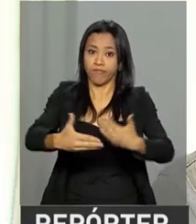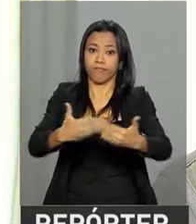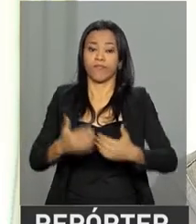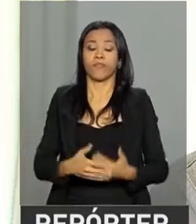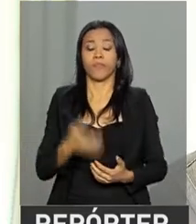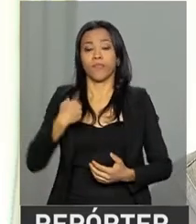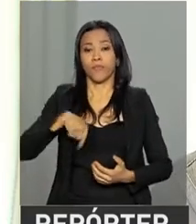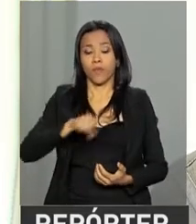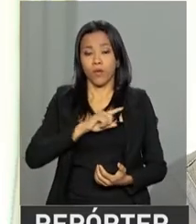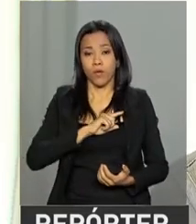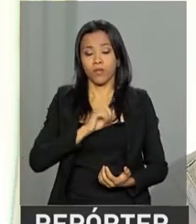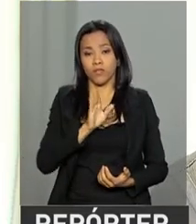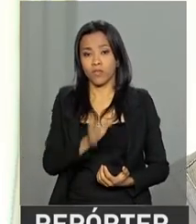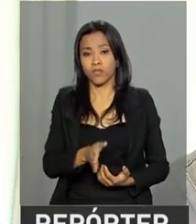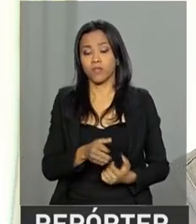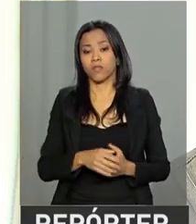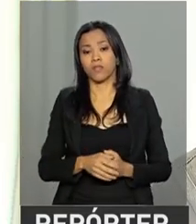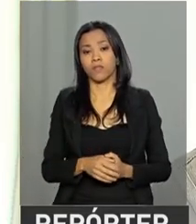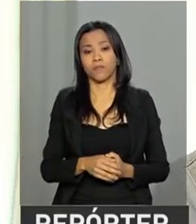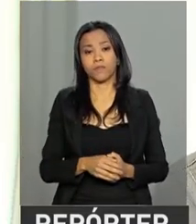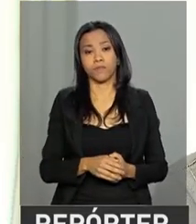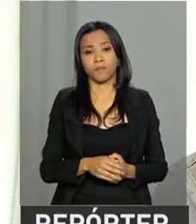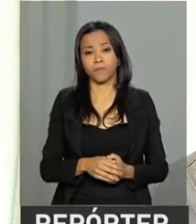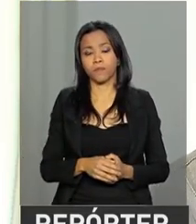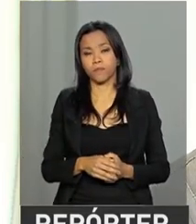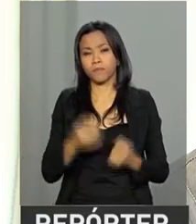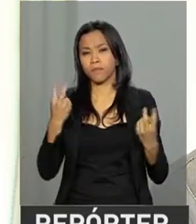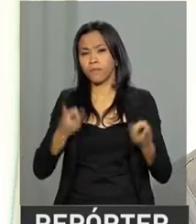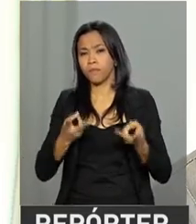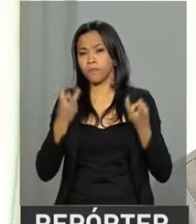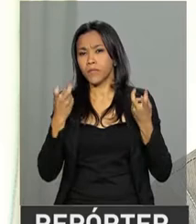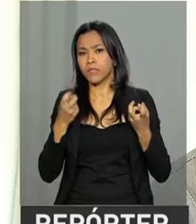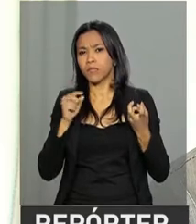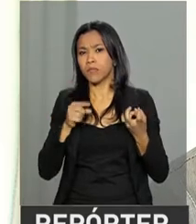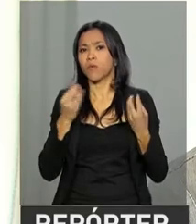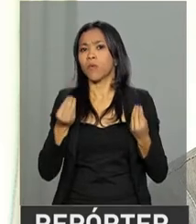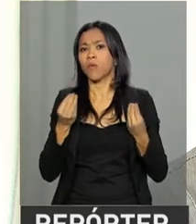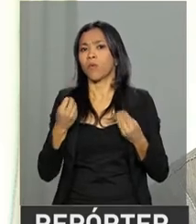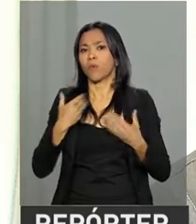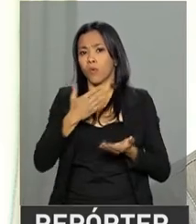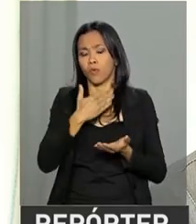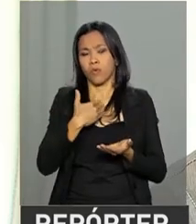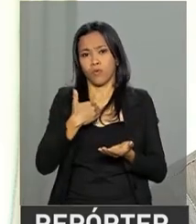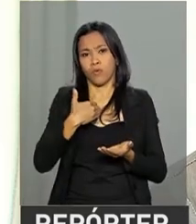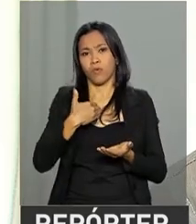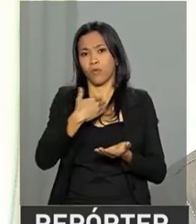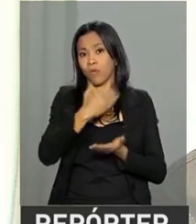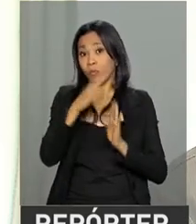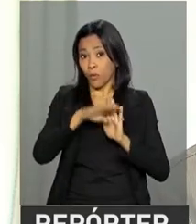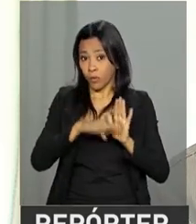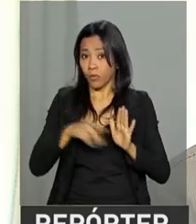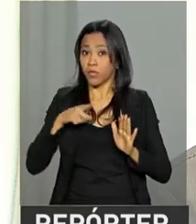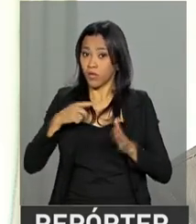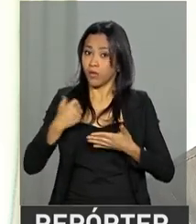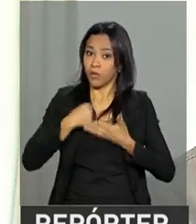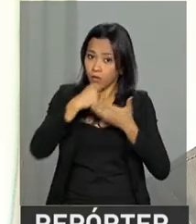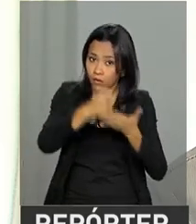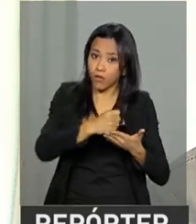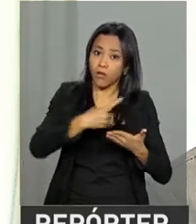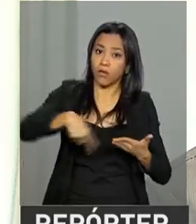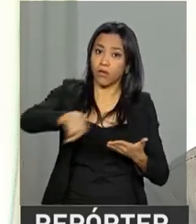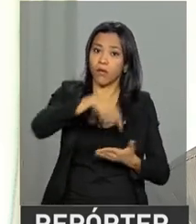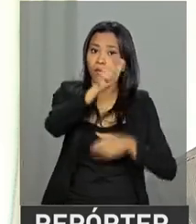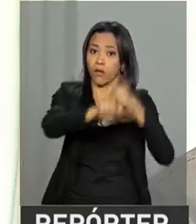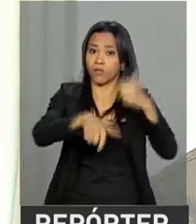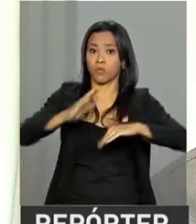pôde medir já o impacto, né, do programa nos Jogos Olímpicos do ano passado, Rio 2016,